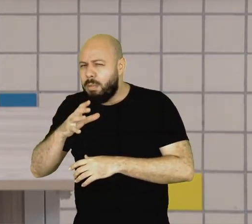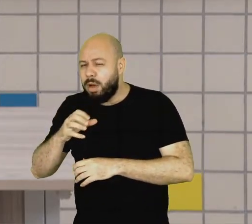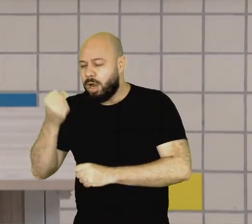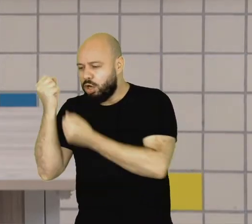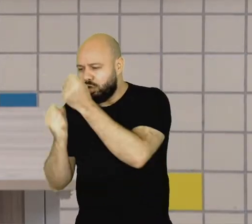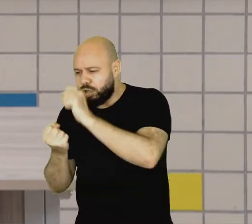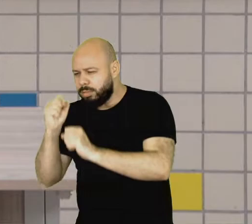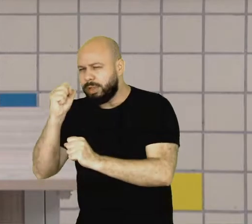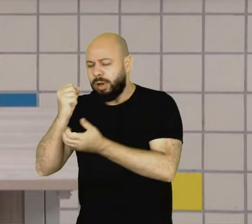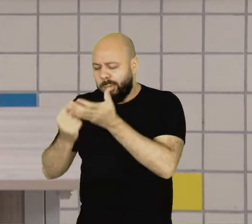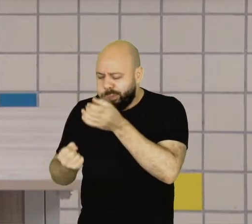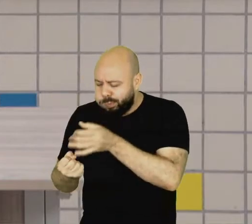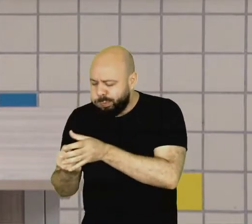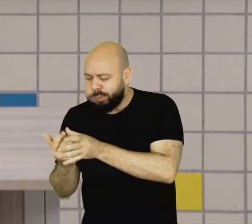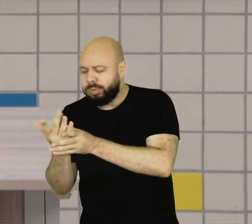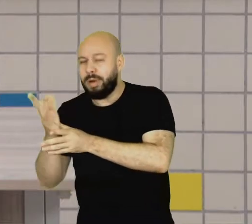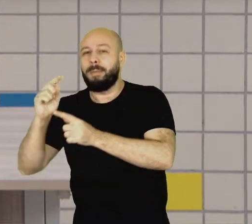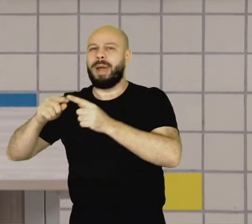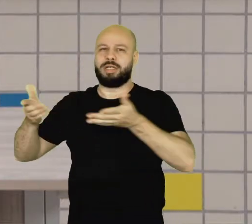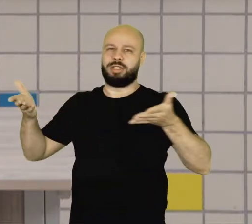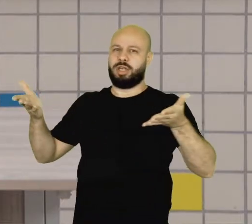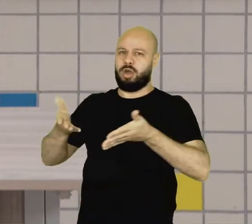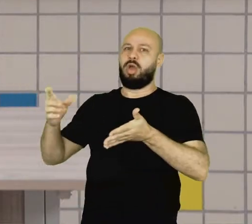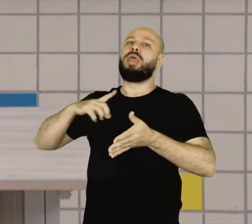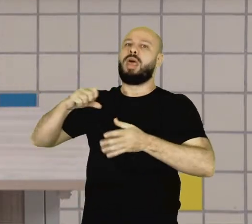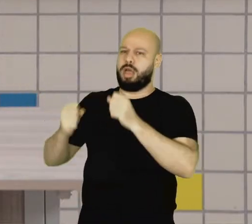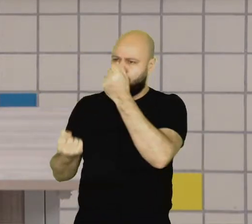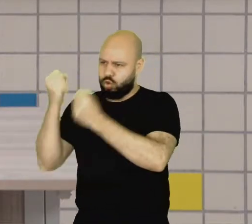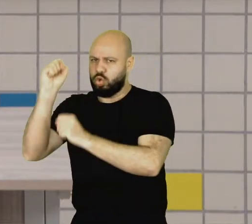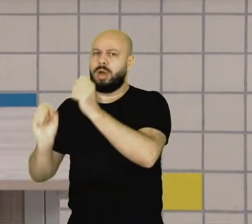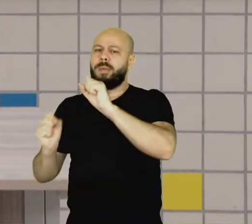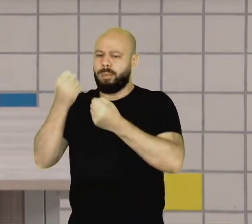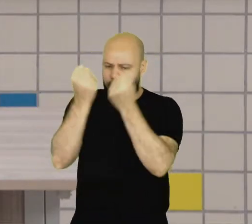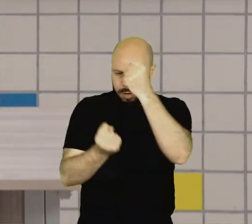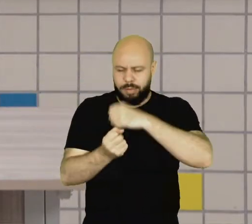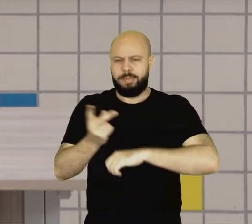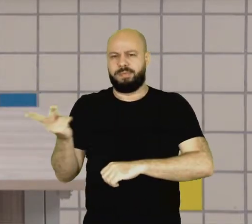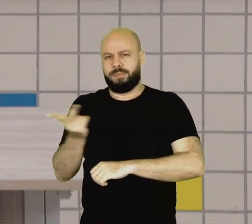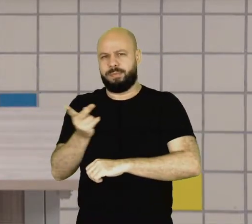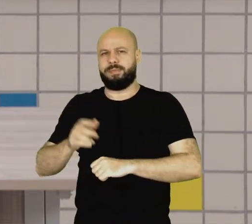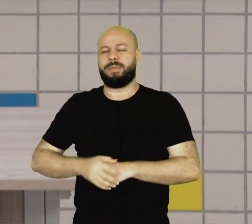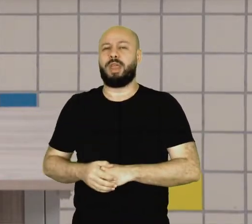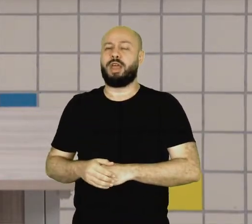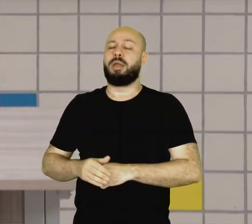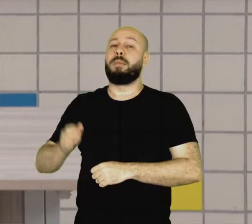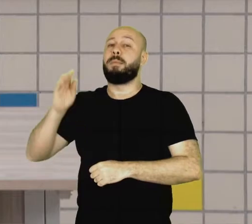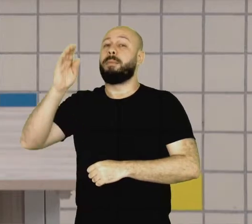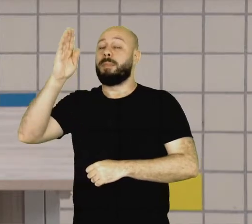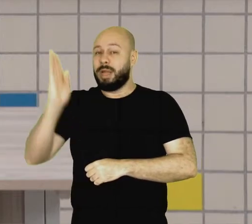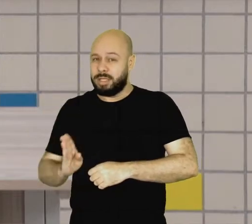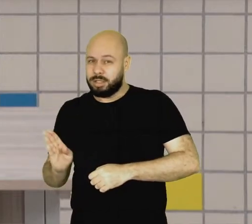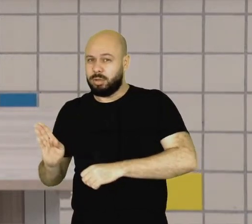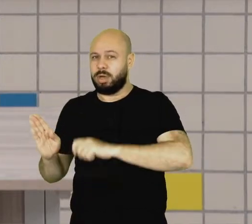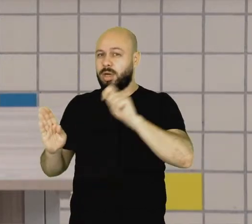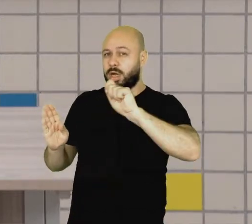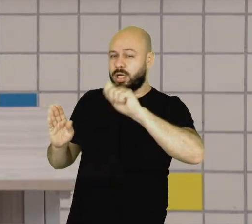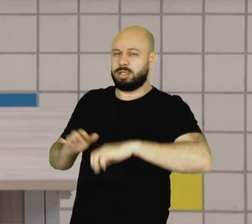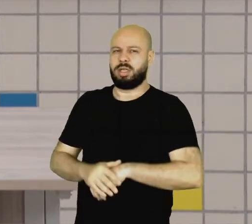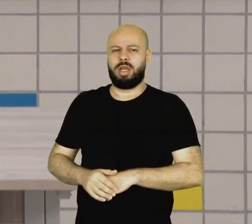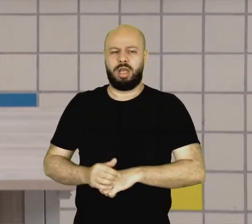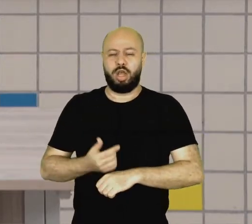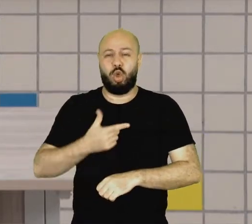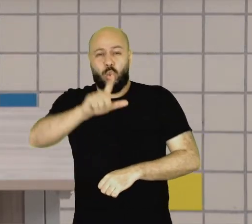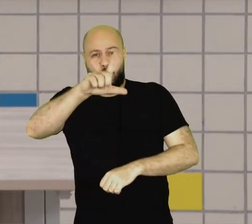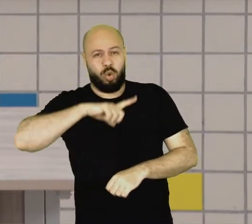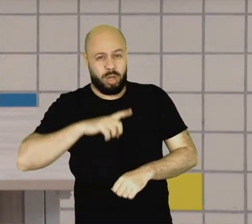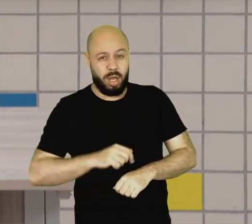demoraram para se industrializar, mas que hoje são industrializados, né? Principalmente o Brasil e a Argentina. Nos outros existe